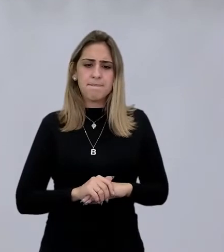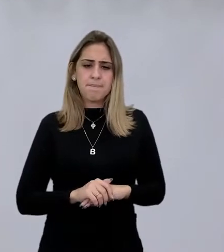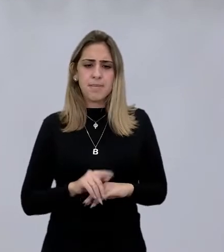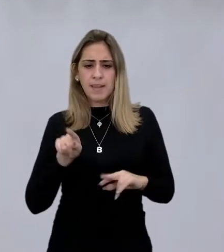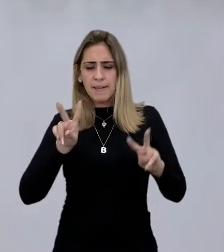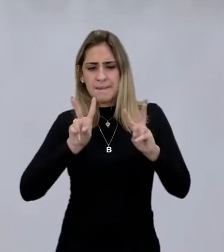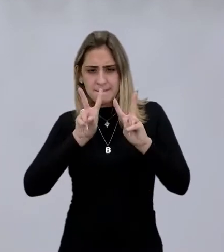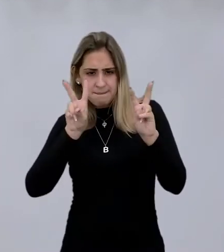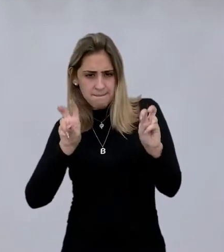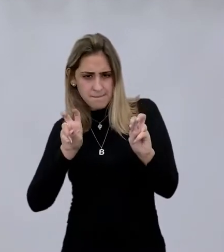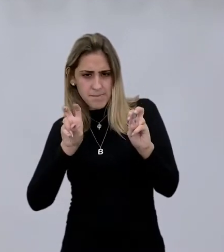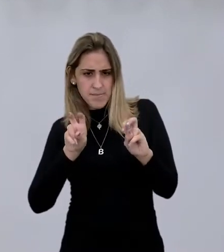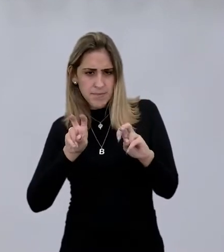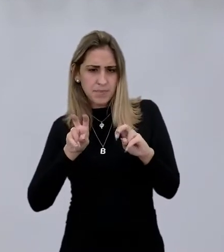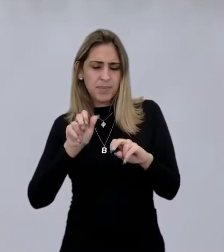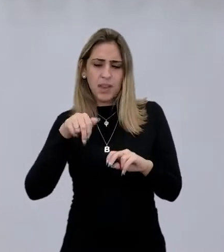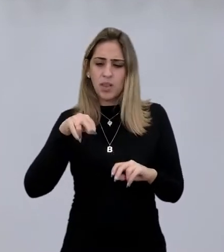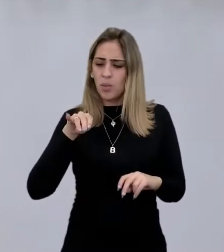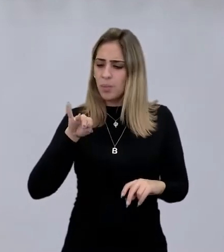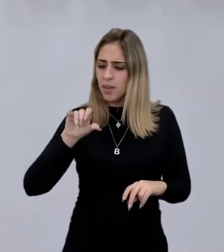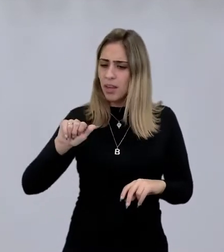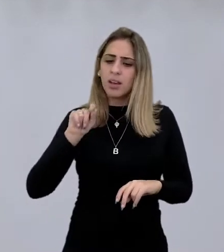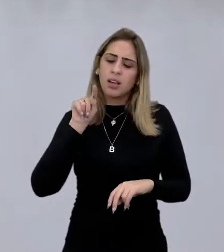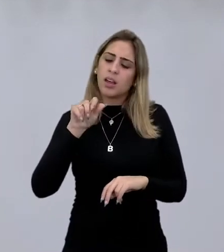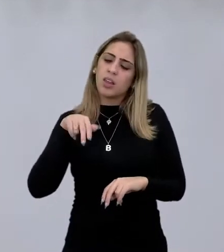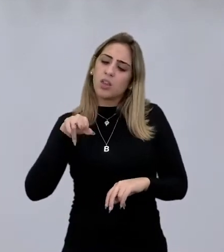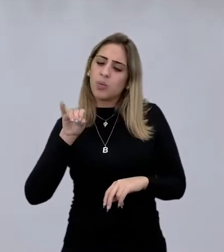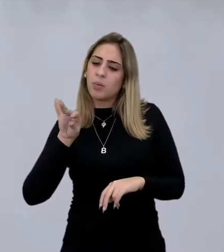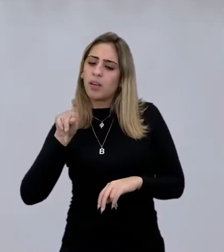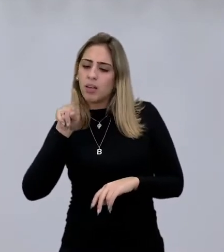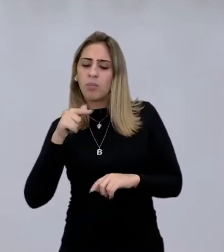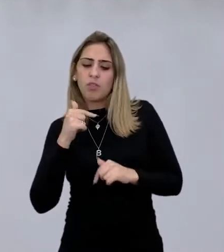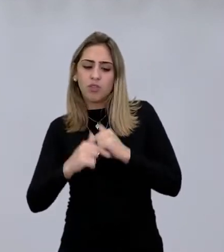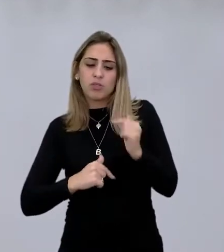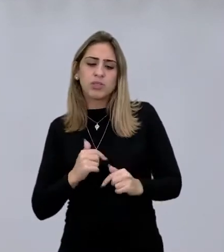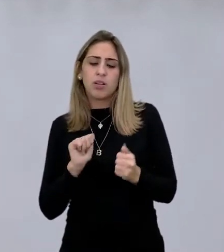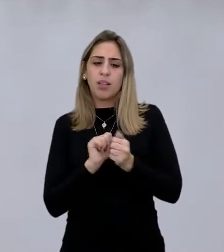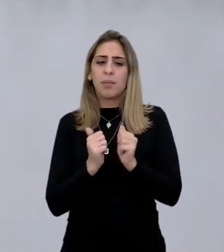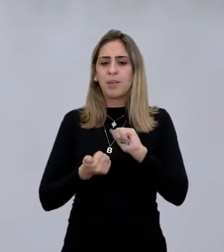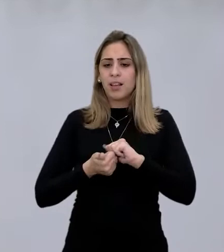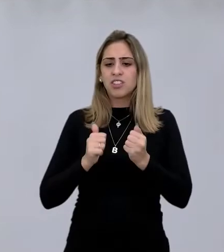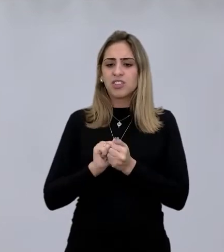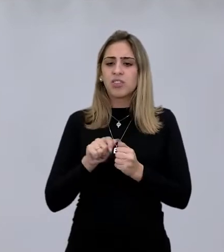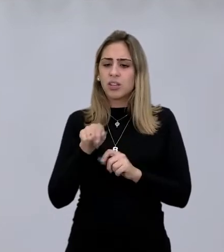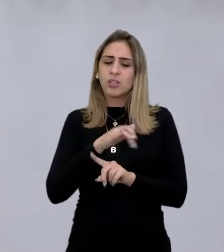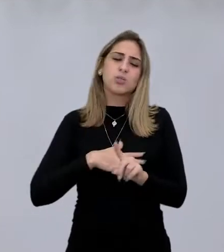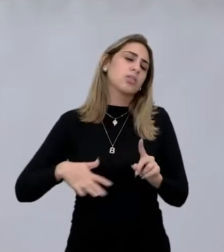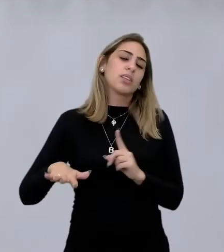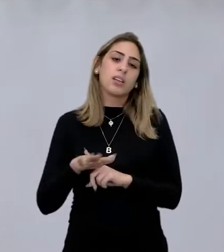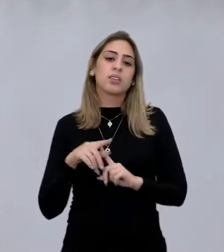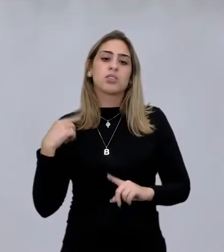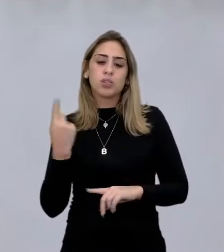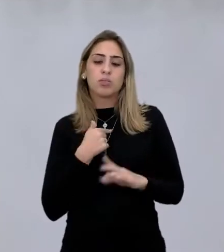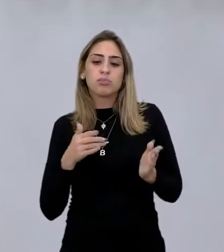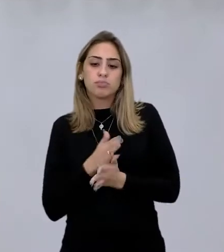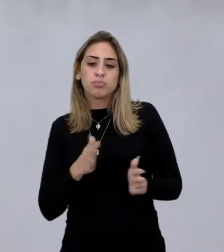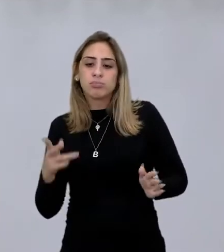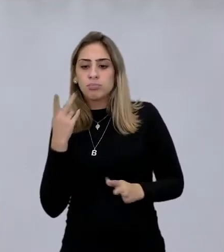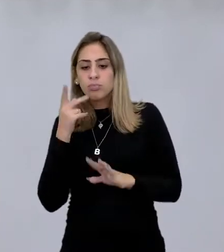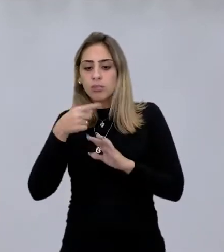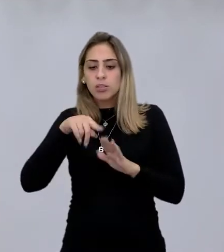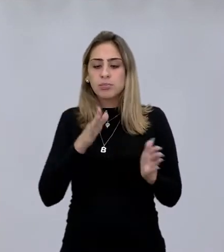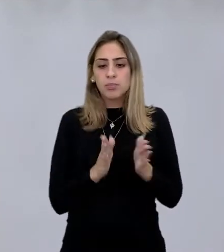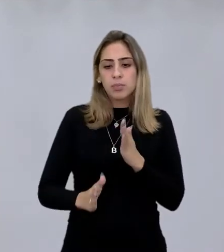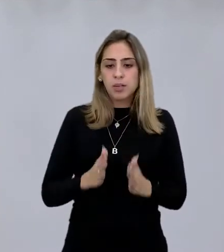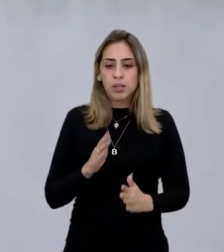essa questão da anomia é que a anomia é uma função adaptativa da sociedade. Então, nós passamos por esses